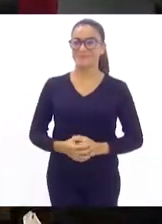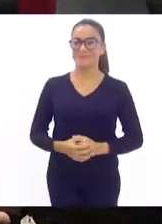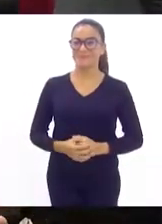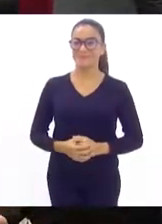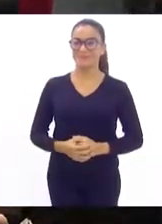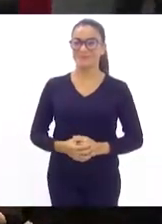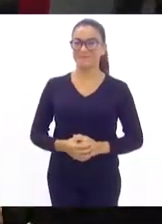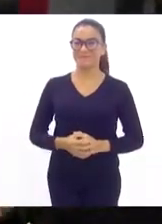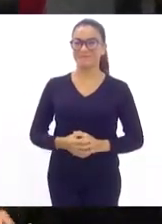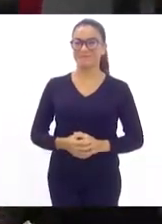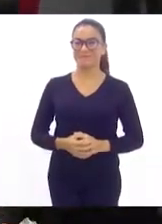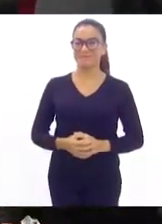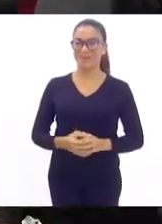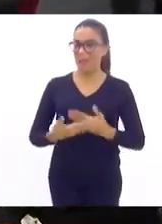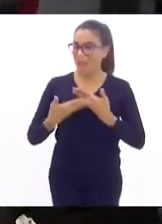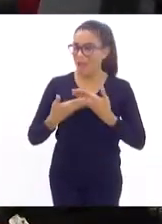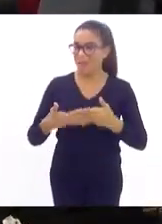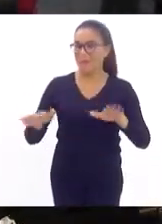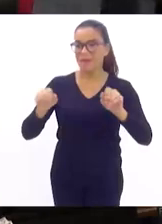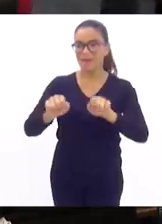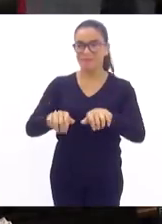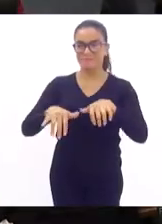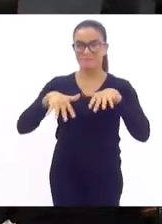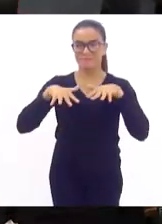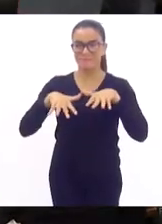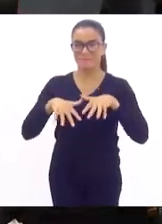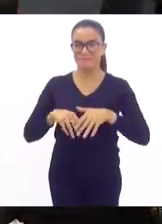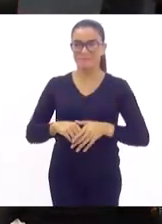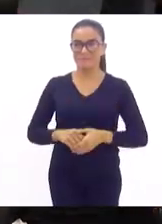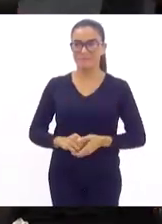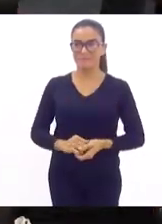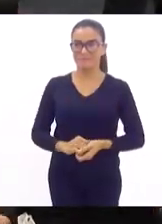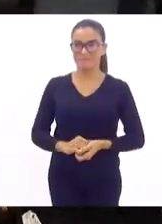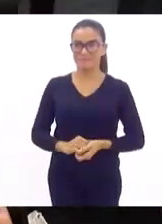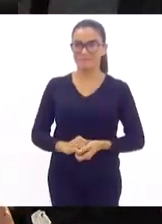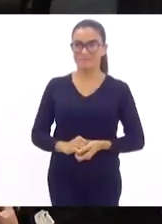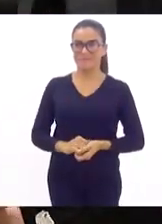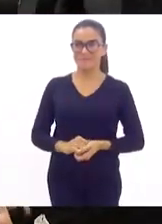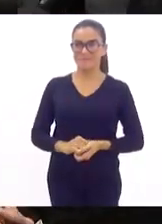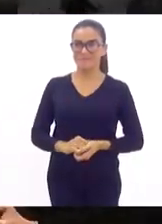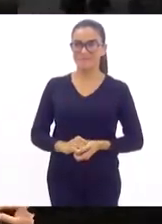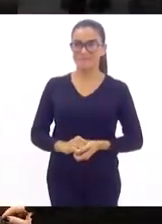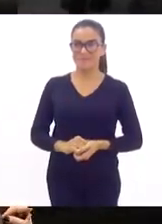sessão. Está aberta a sessão. A presidência convida o deputado.